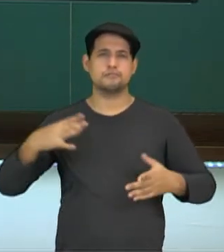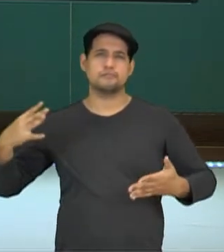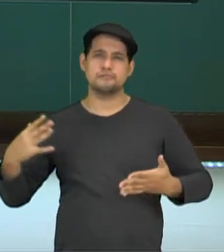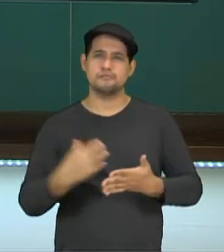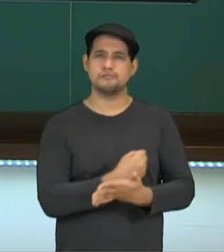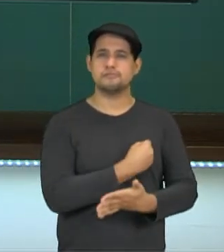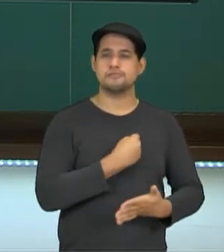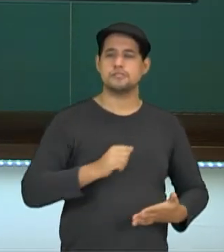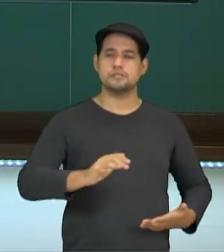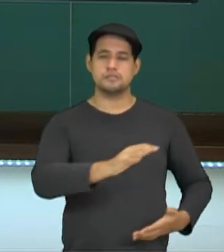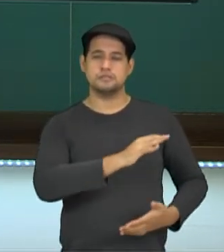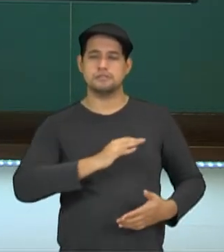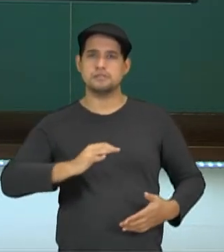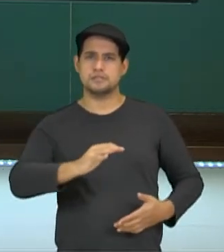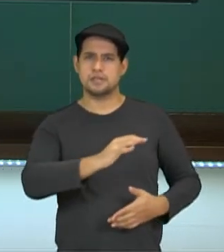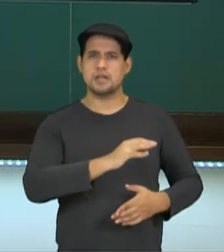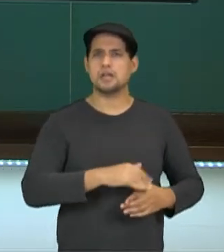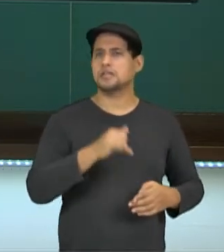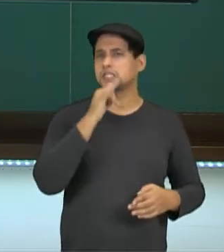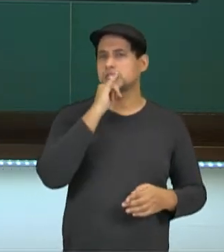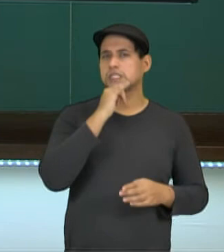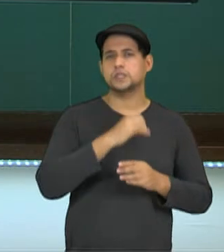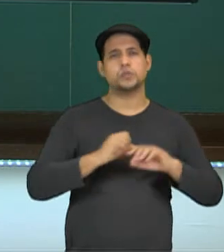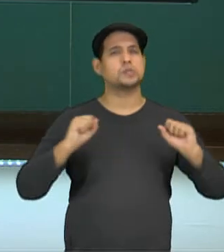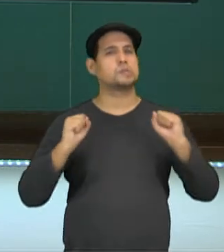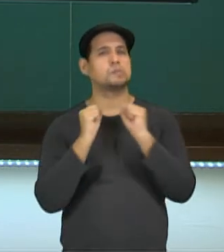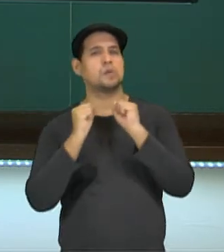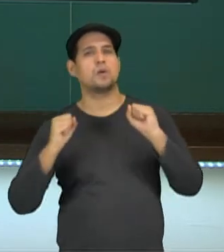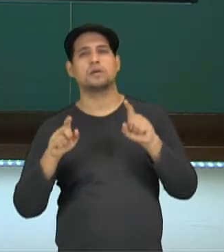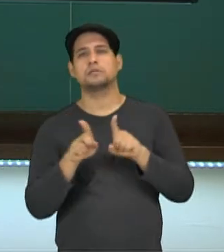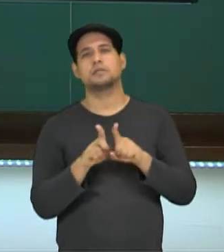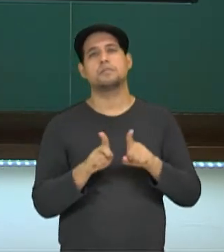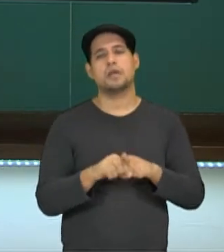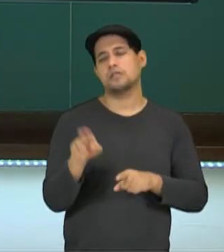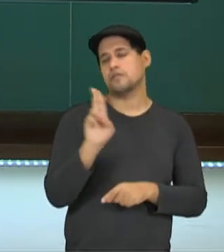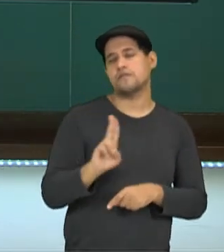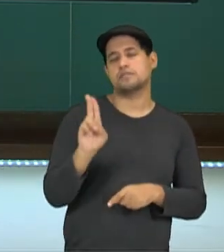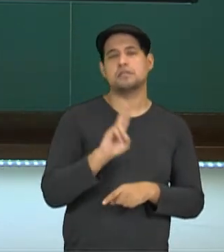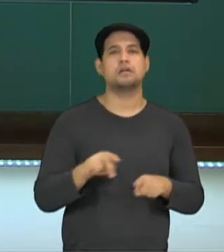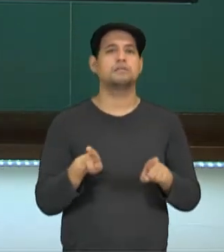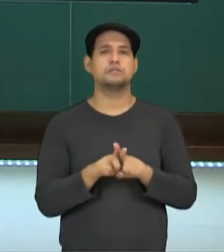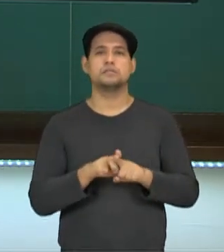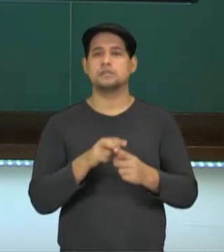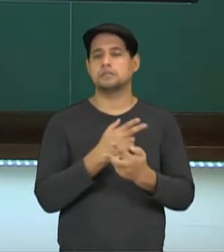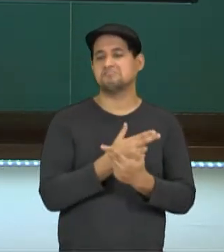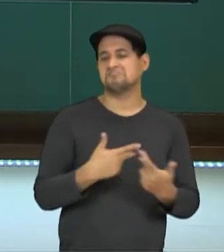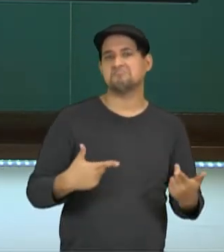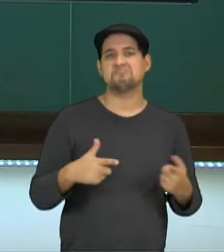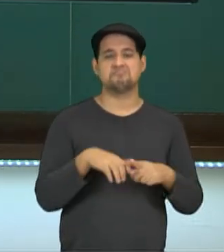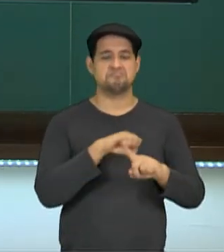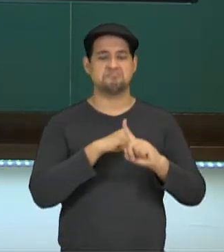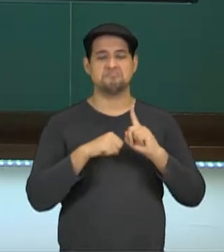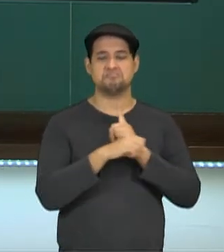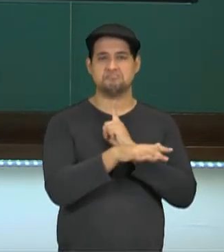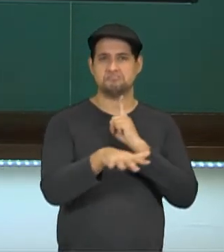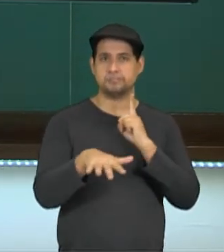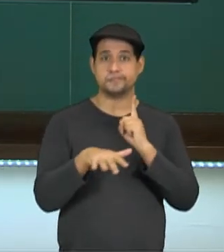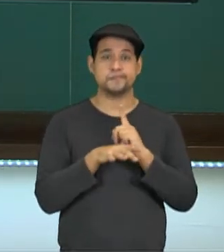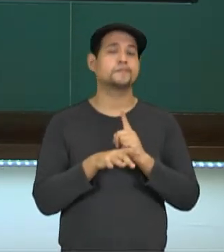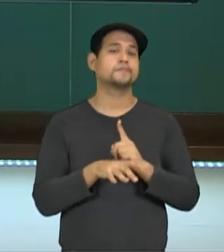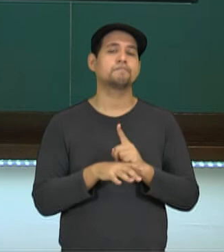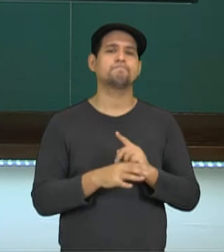conquistaram o seu espaço, né, no esporte, conquistaram o seu espaço dentro das universidades, conquistaram o seu espaço na sociedade. Na